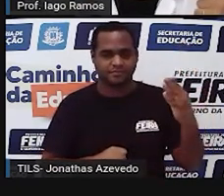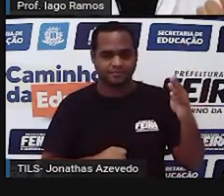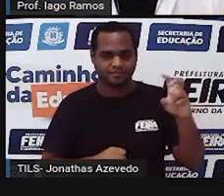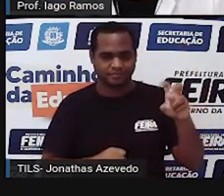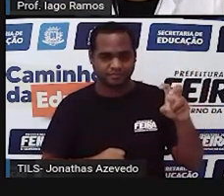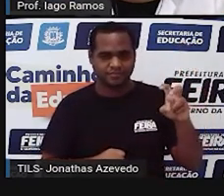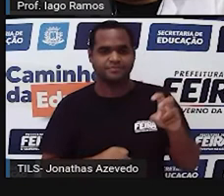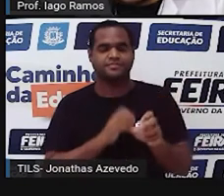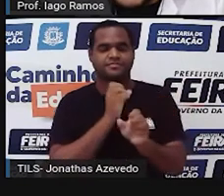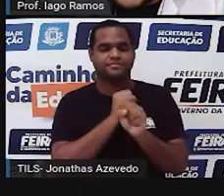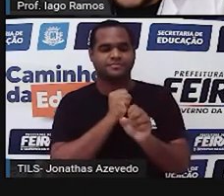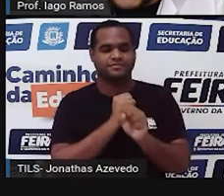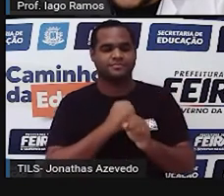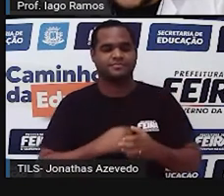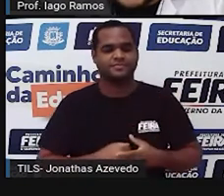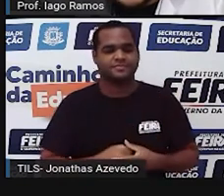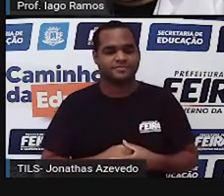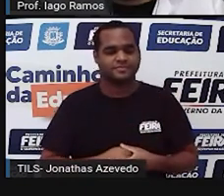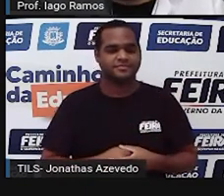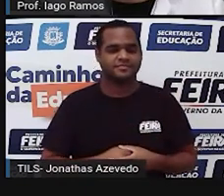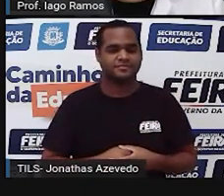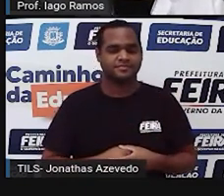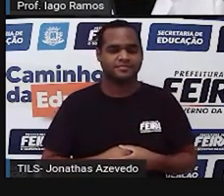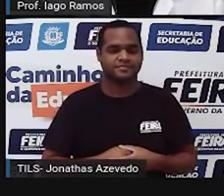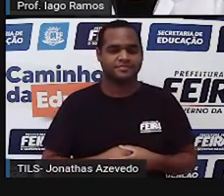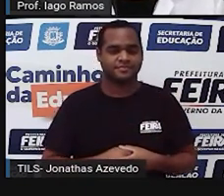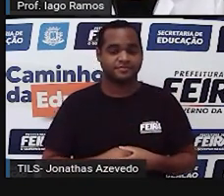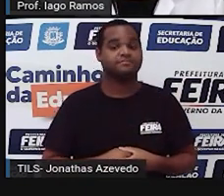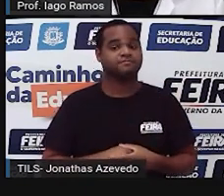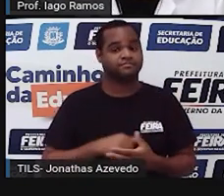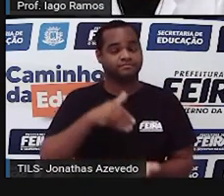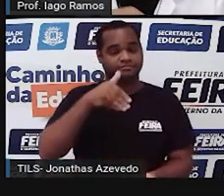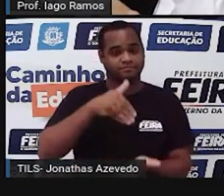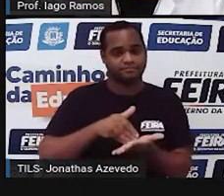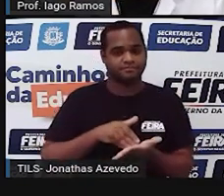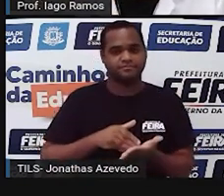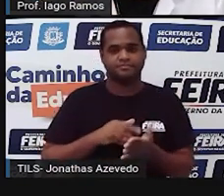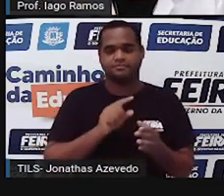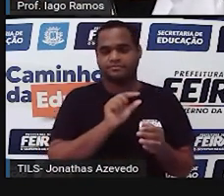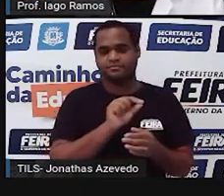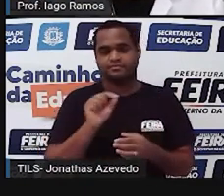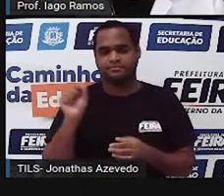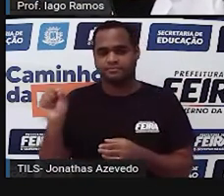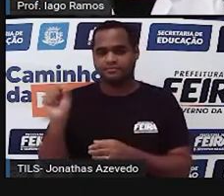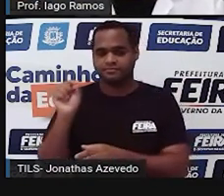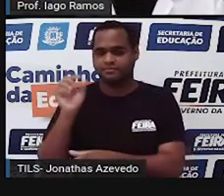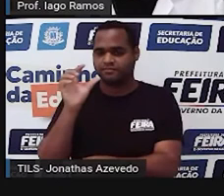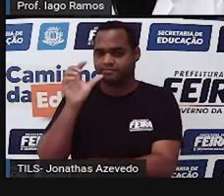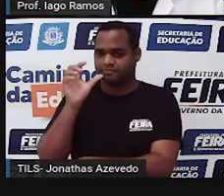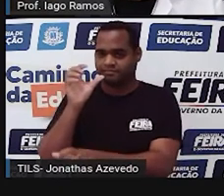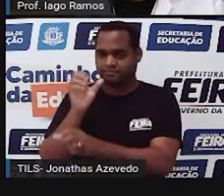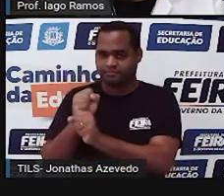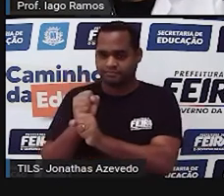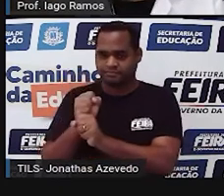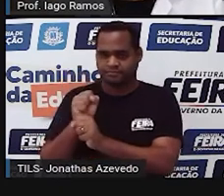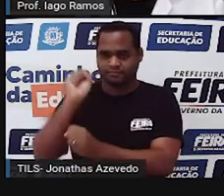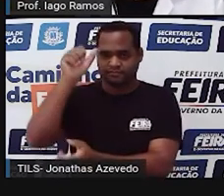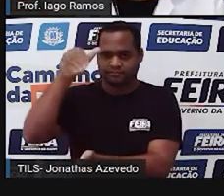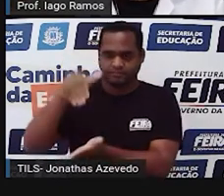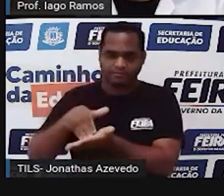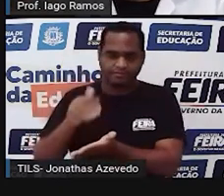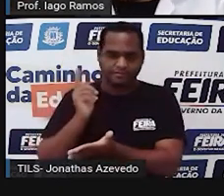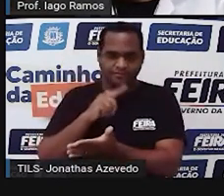mas 45 metros e por último até você chegar do lugar da onde você começou